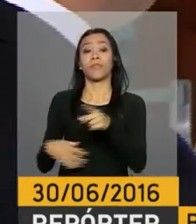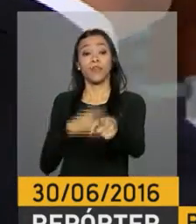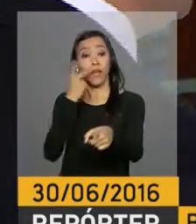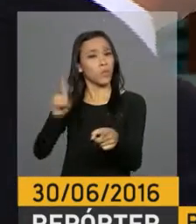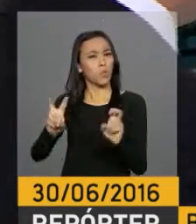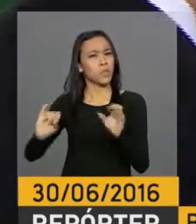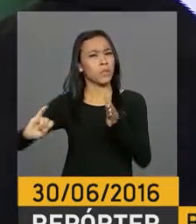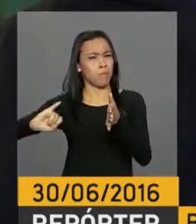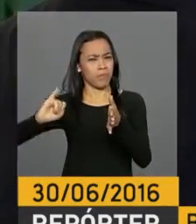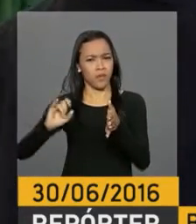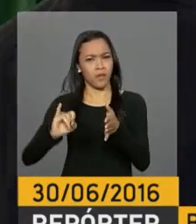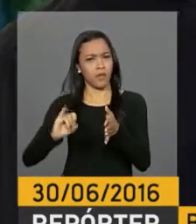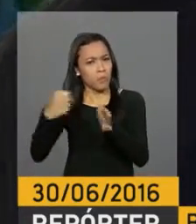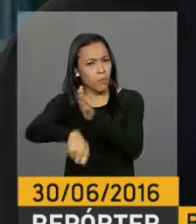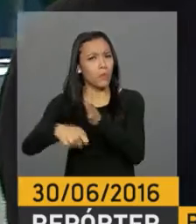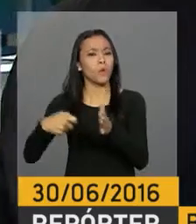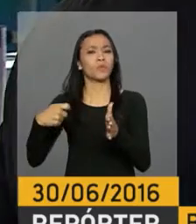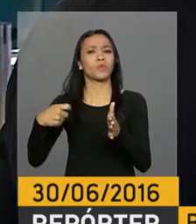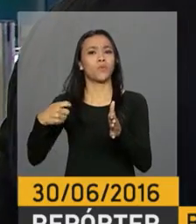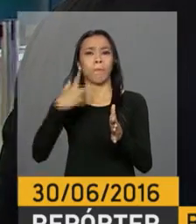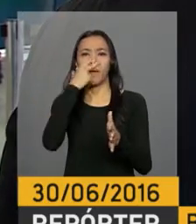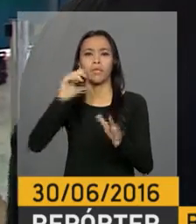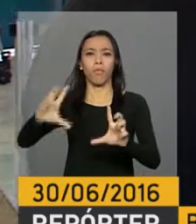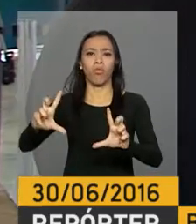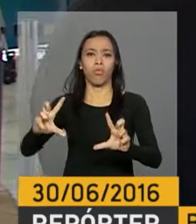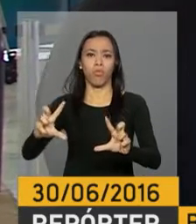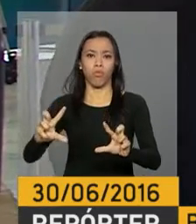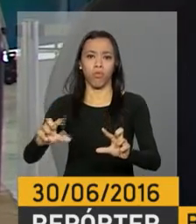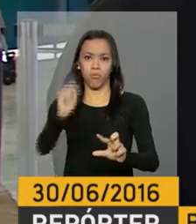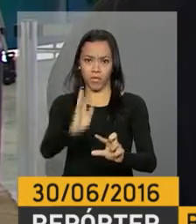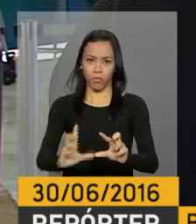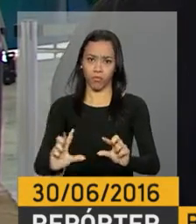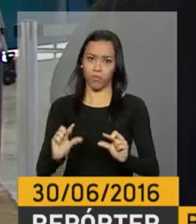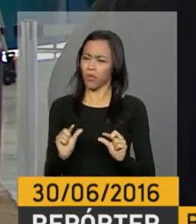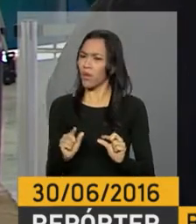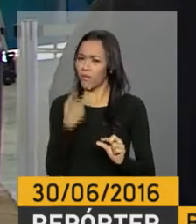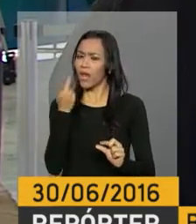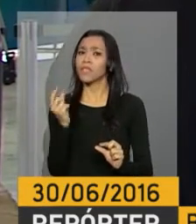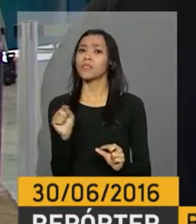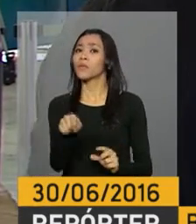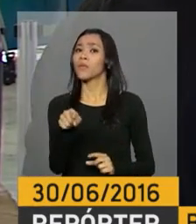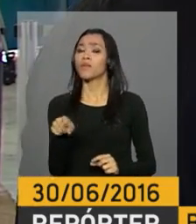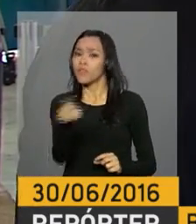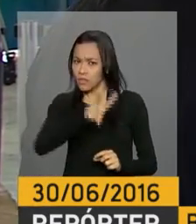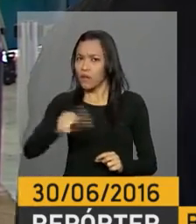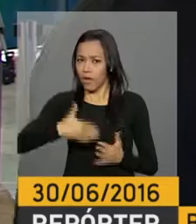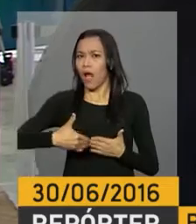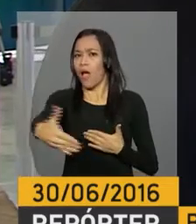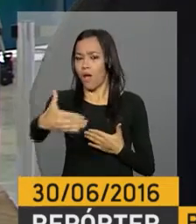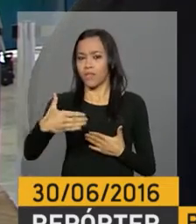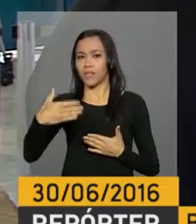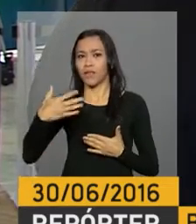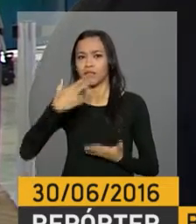gente vive um problema de queda na arrecadação no país, é um ponto muito importante. Eu queria que o senhor falasse também, os senhores vão apresentar em uma